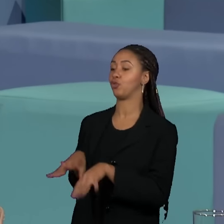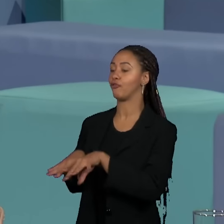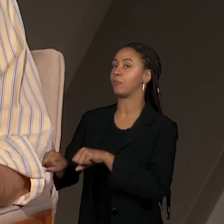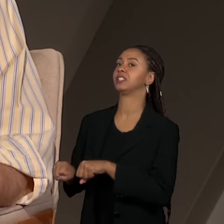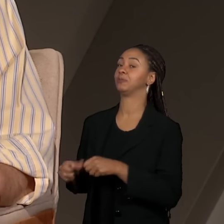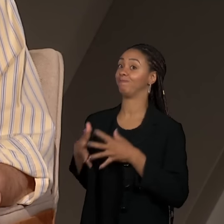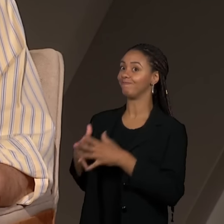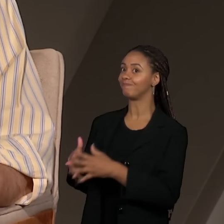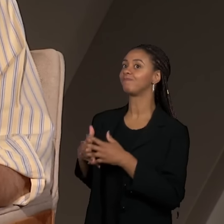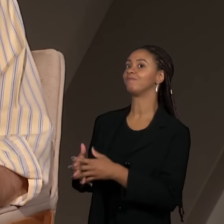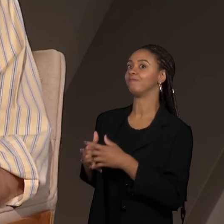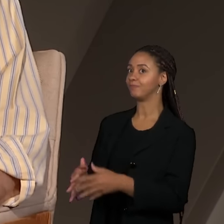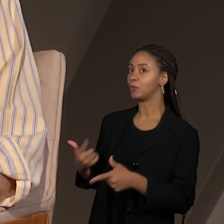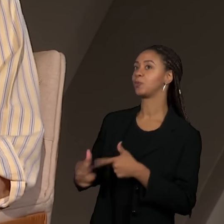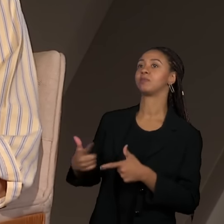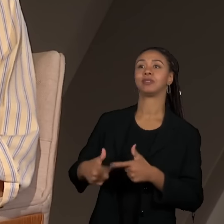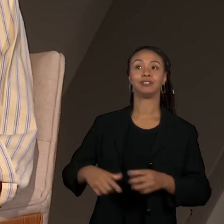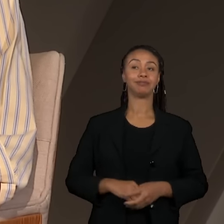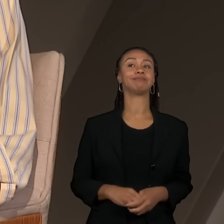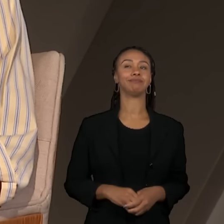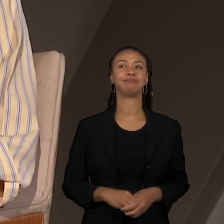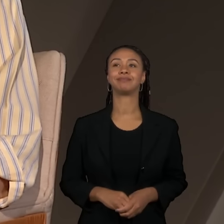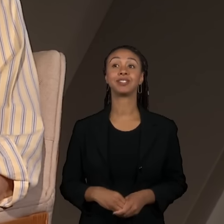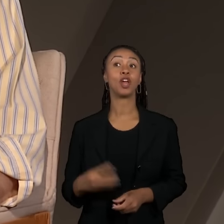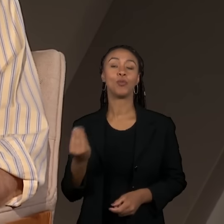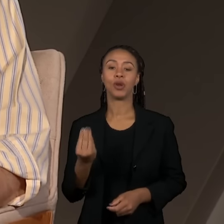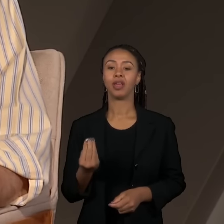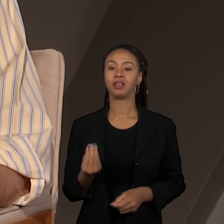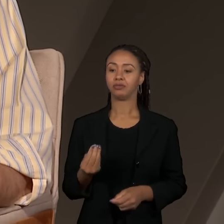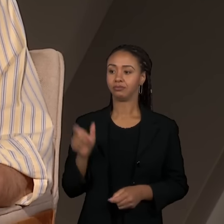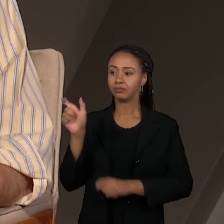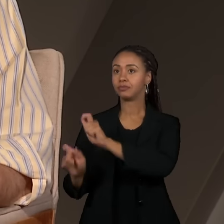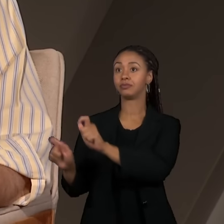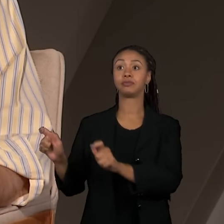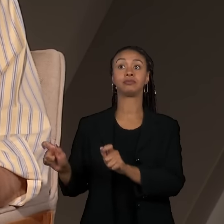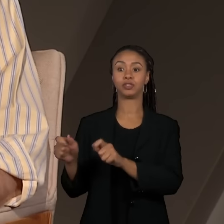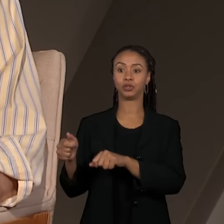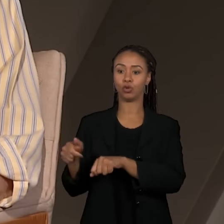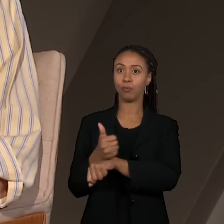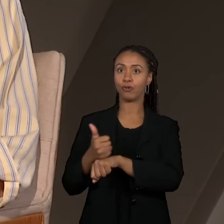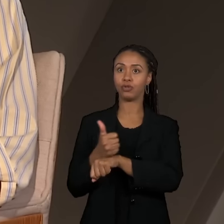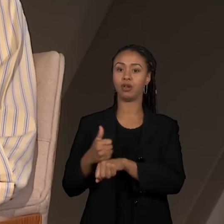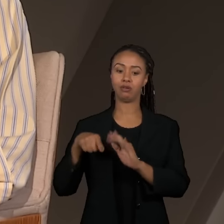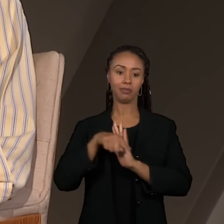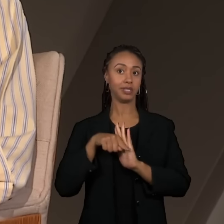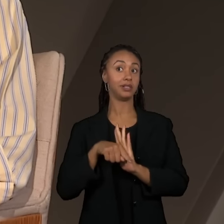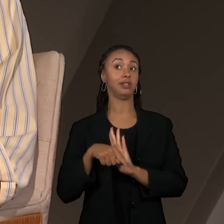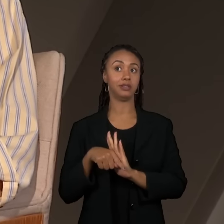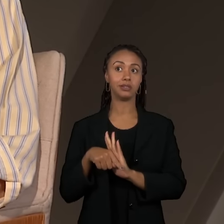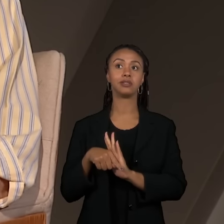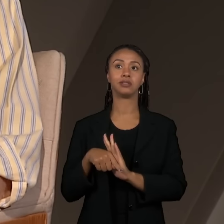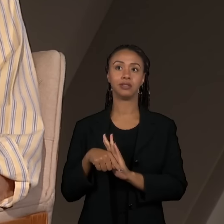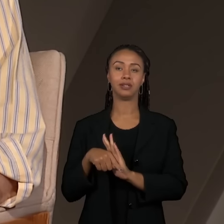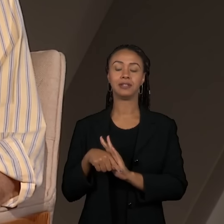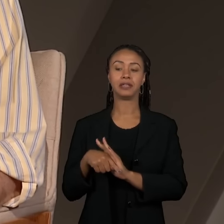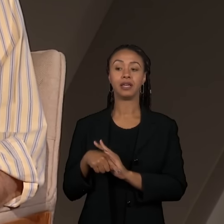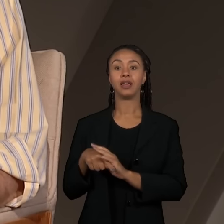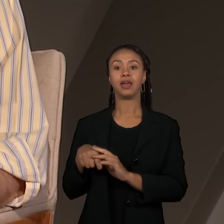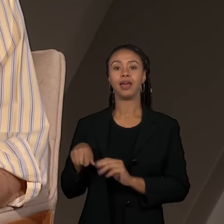trabalhando com com pesquisadores que que entende